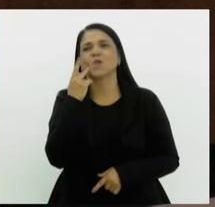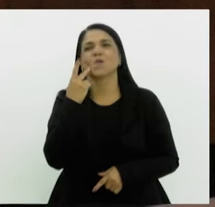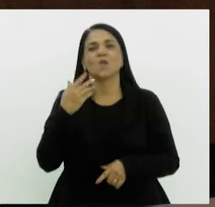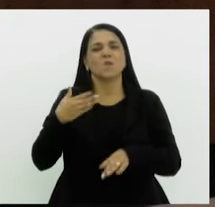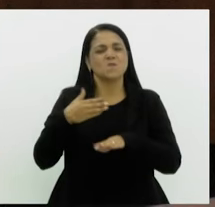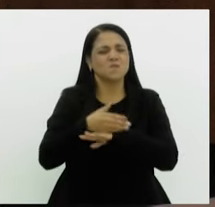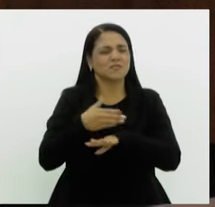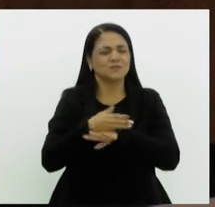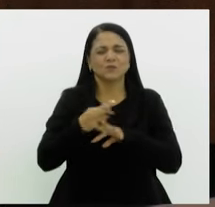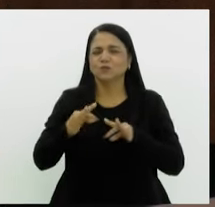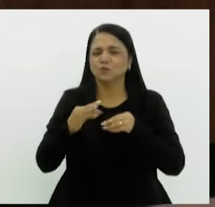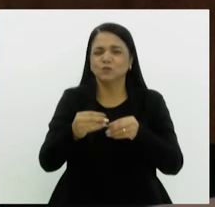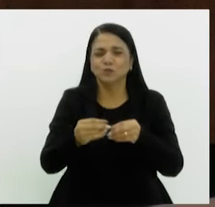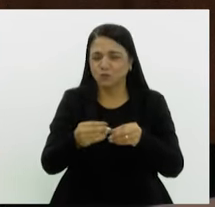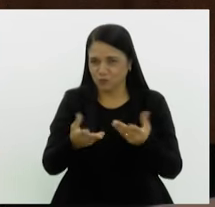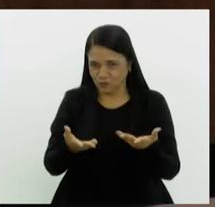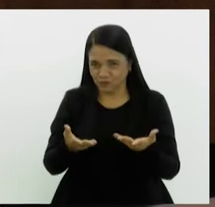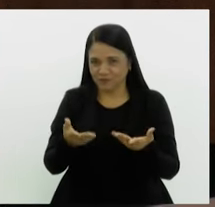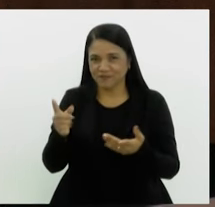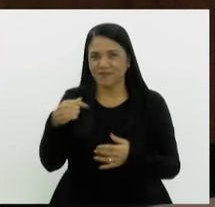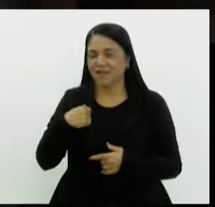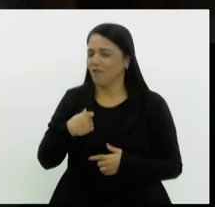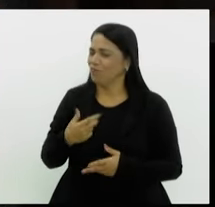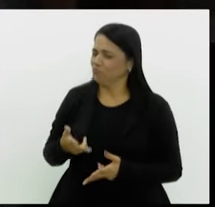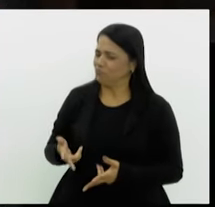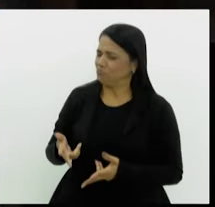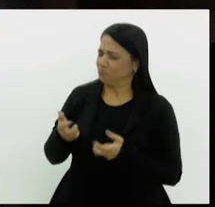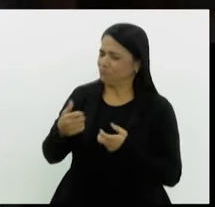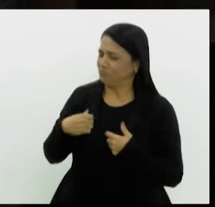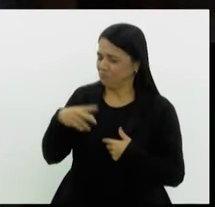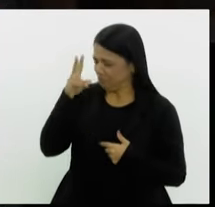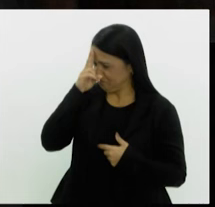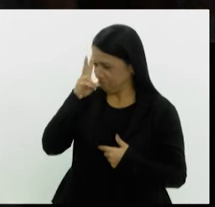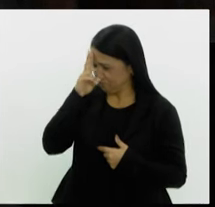Eu não me recordo de ter visto citação do Luiz Paulo na